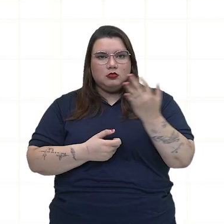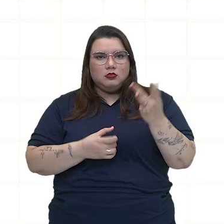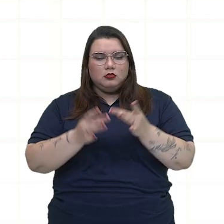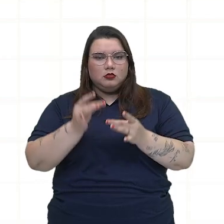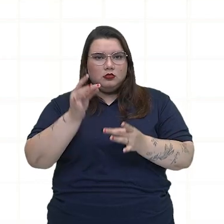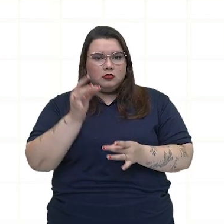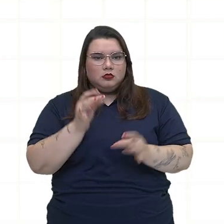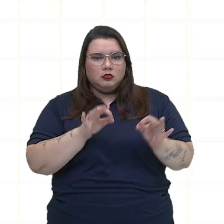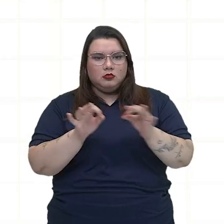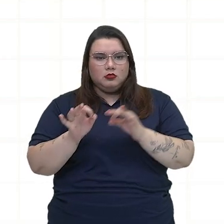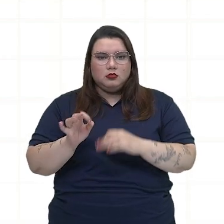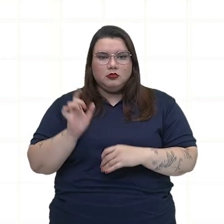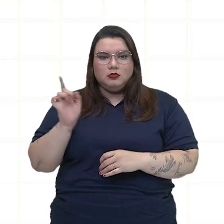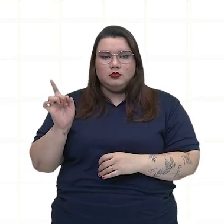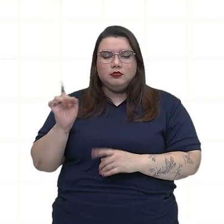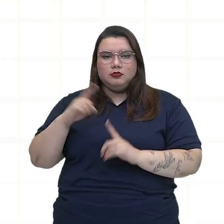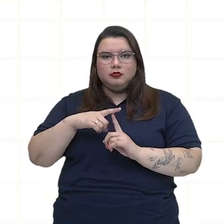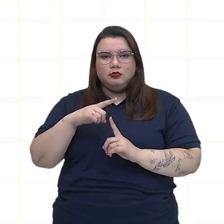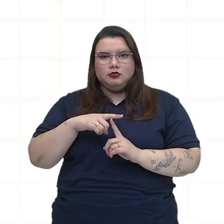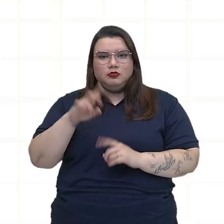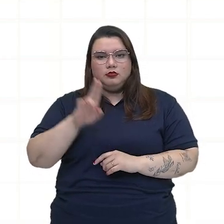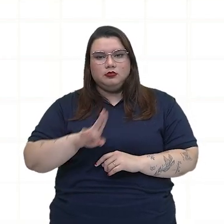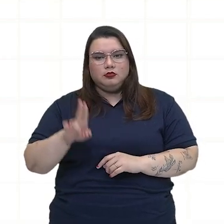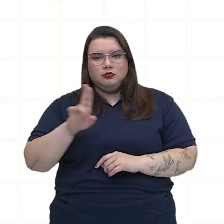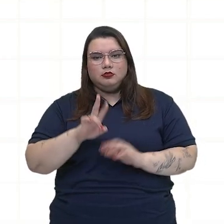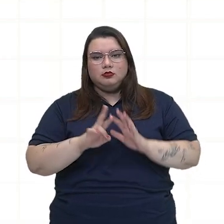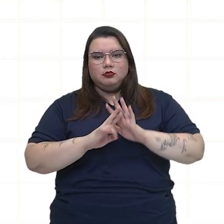A escala grande, ela vai ser utilizada para